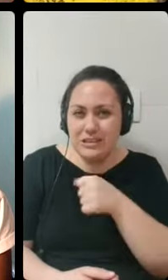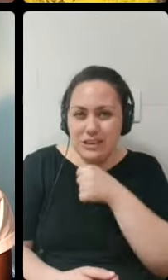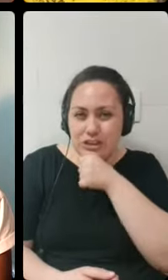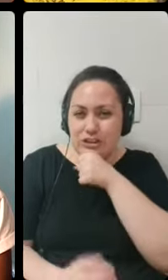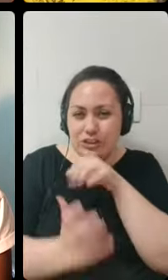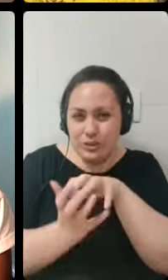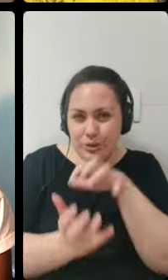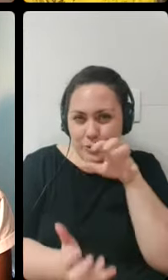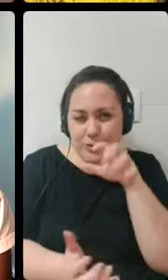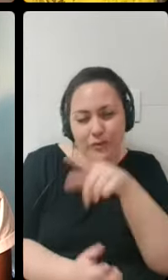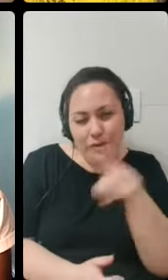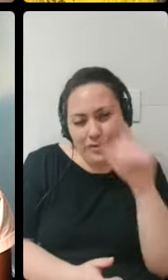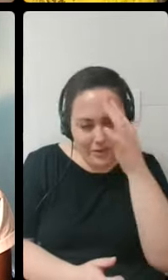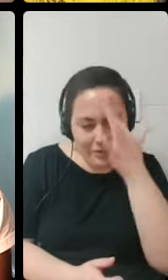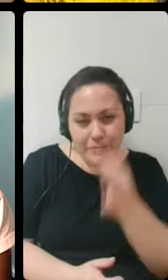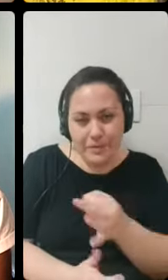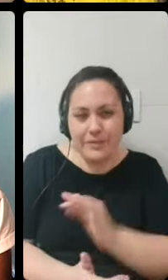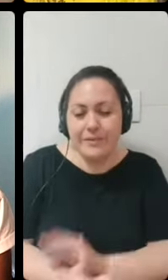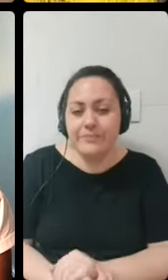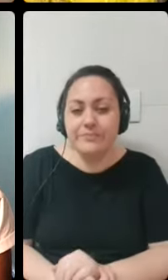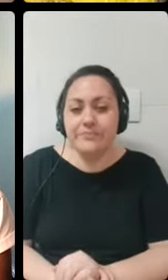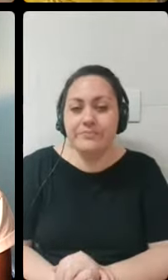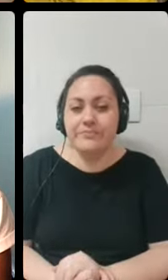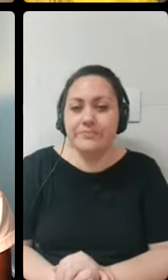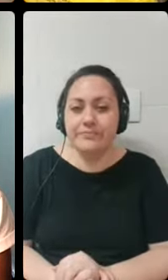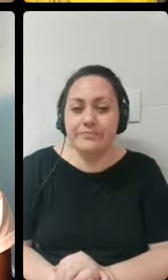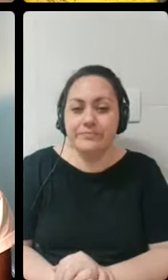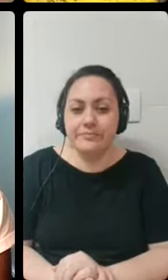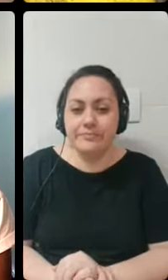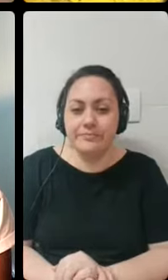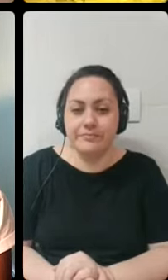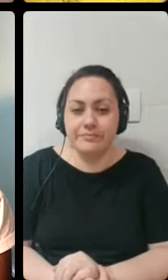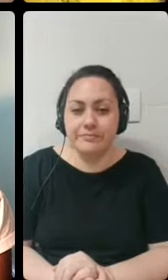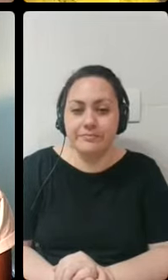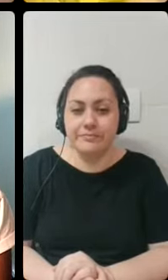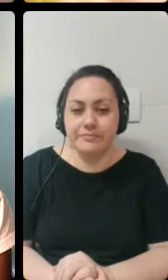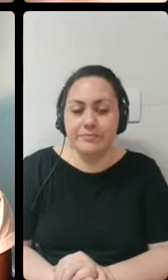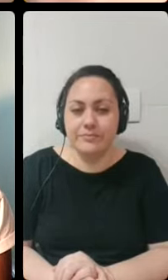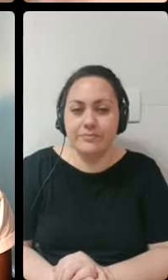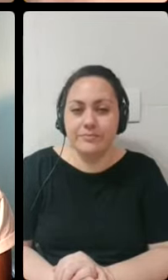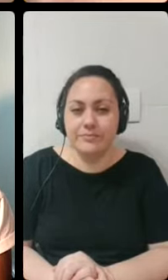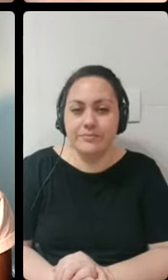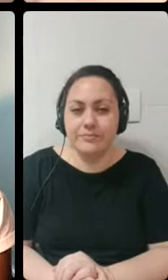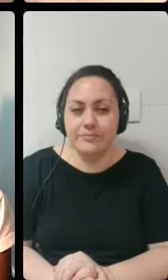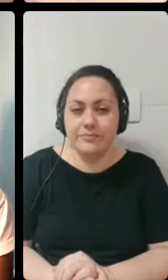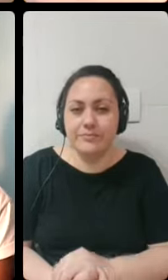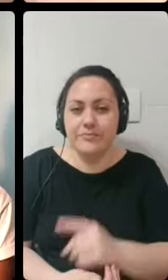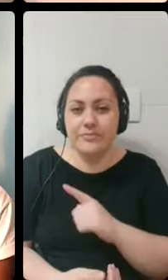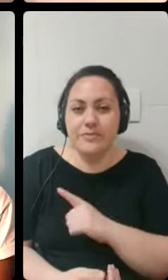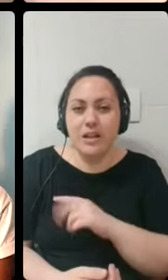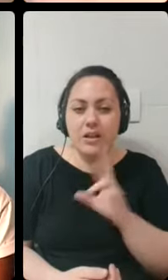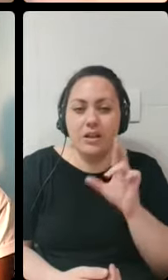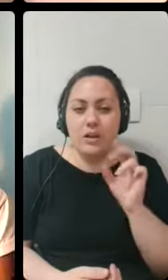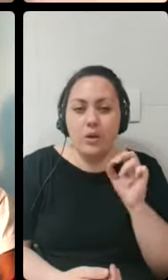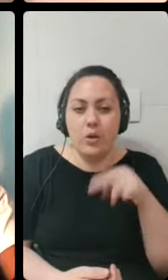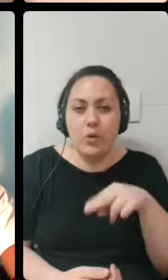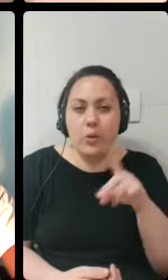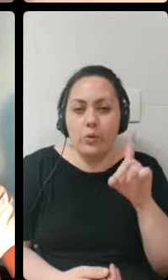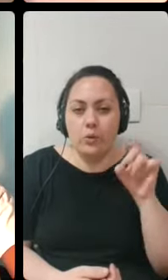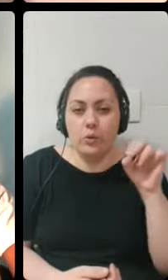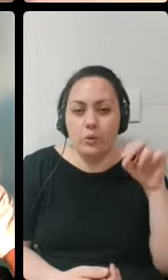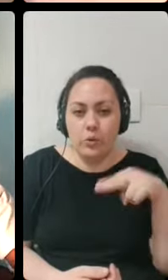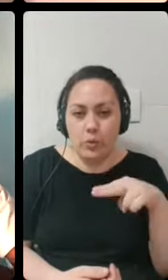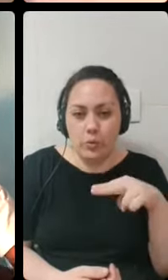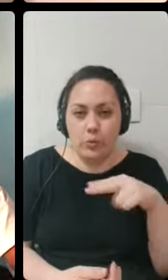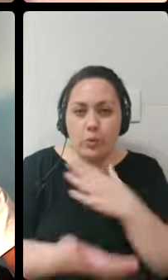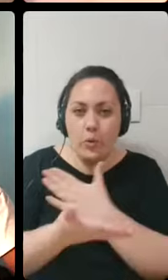pessoal entender, a gente tem um início, meio e fim, acho que do Rondon, de quando vocês voltam, que a gente faz um